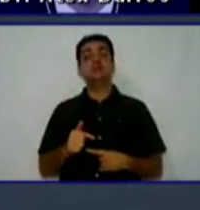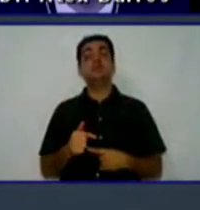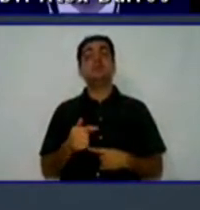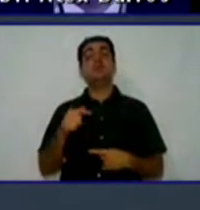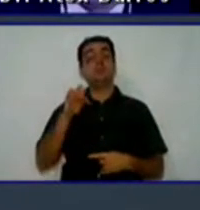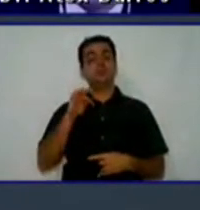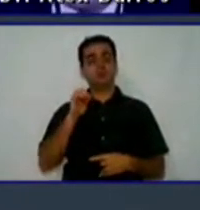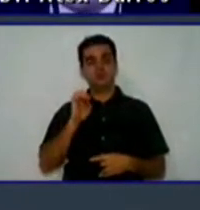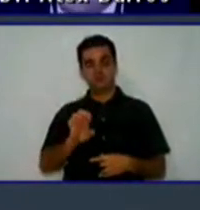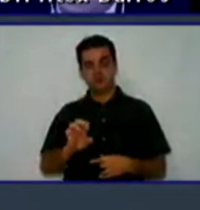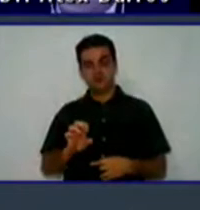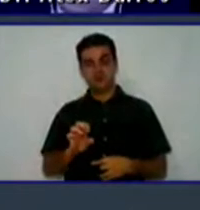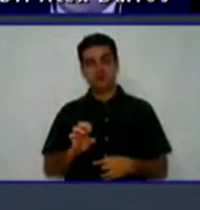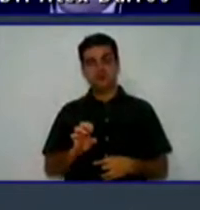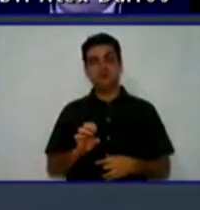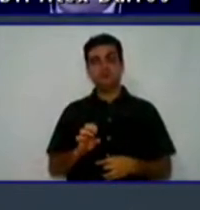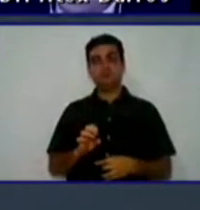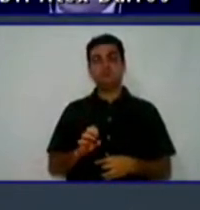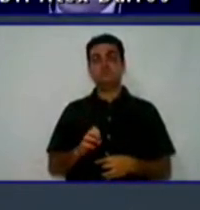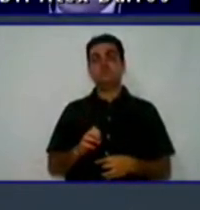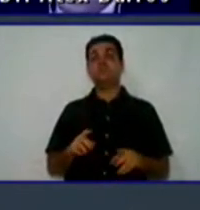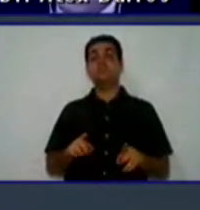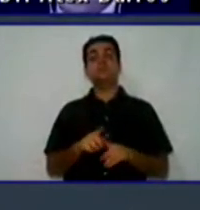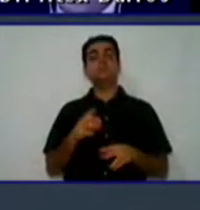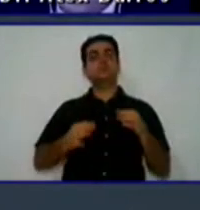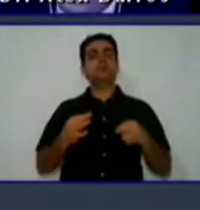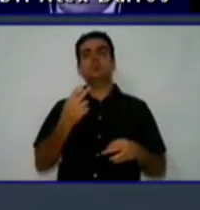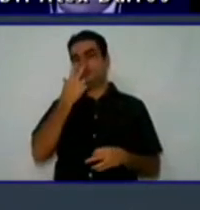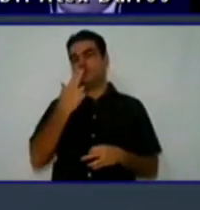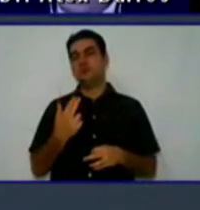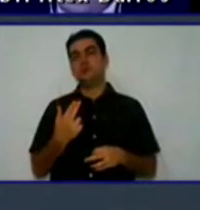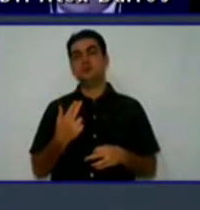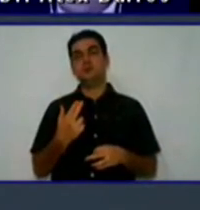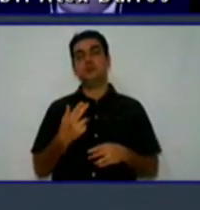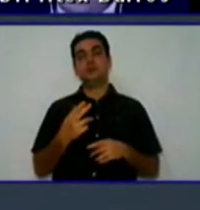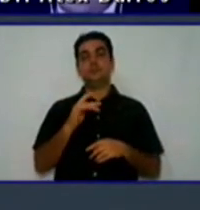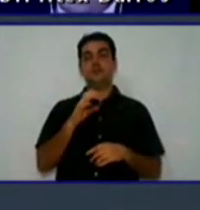deste Tribunal Superior Eleitoral no julgamento das PC